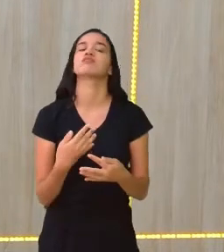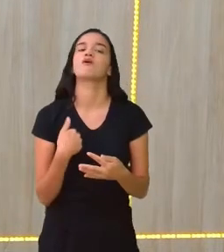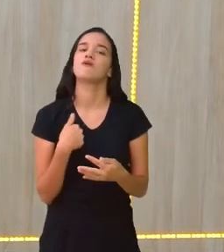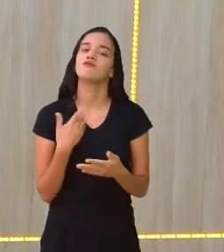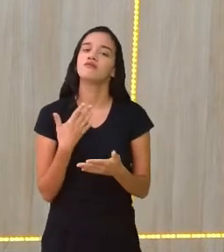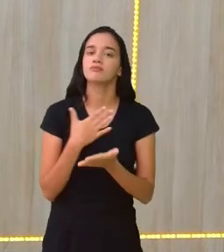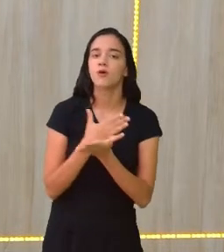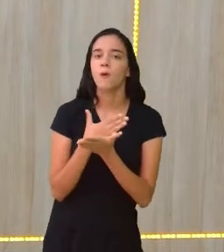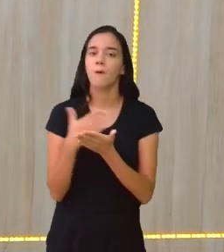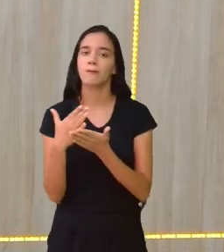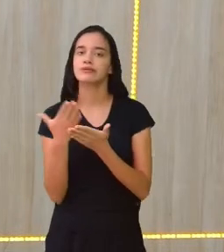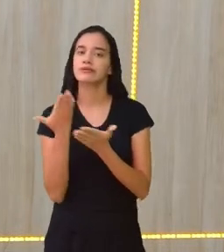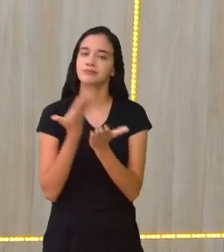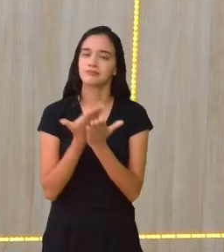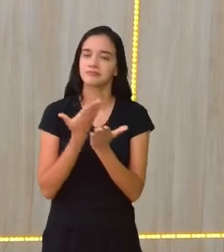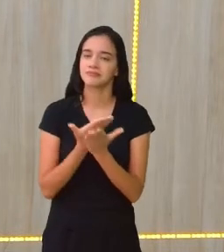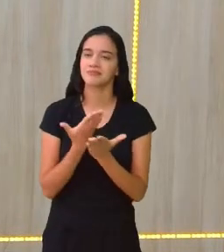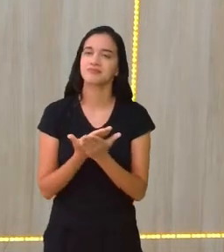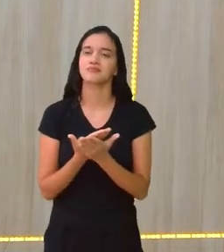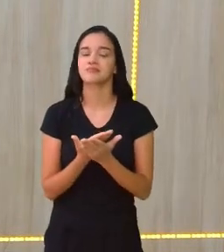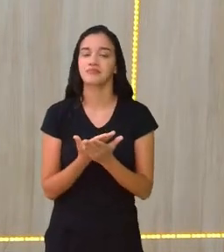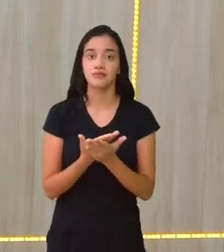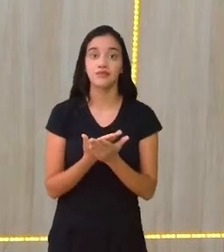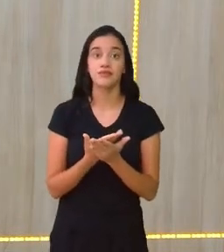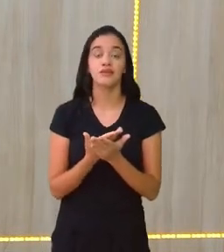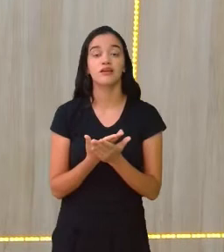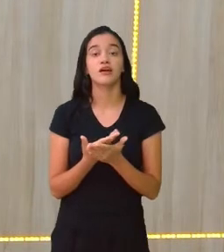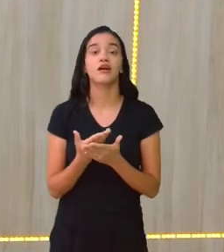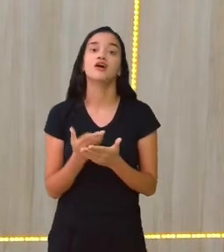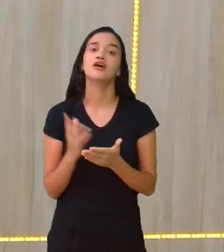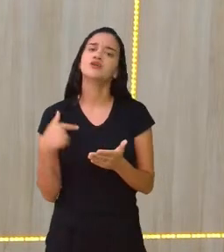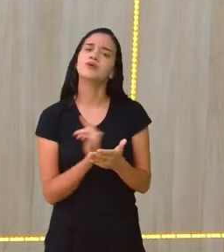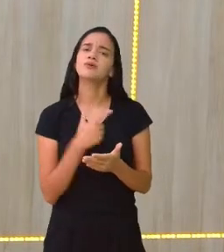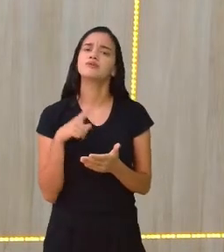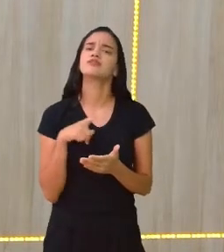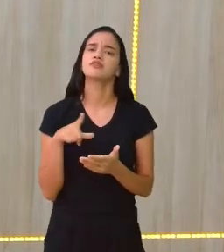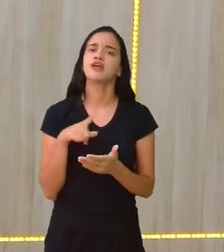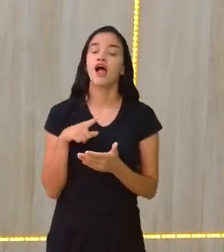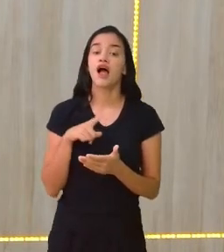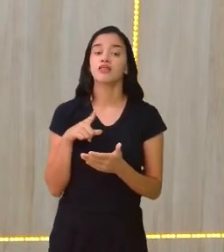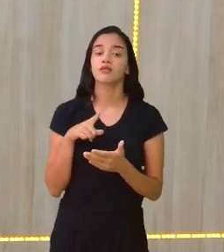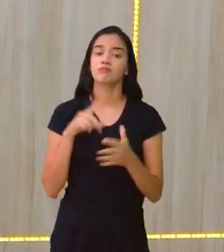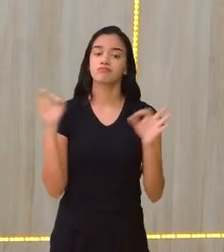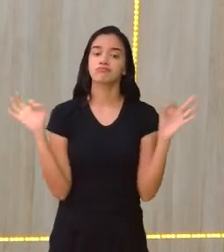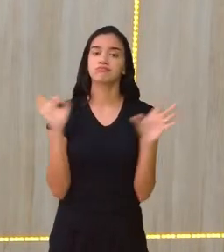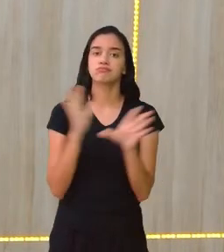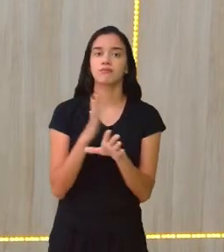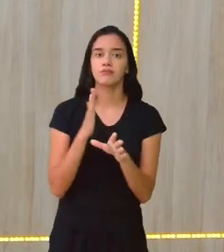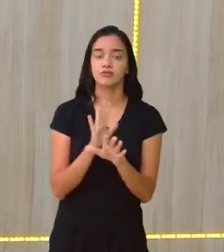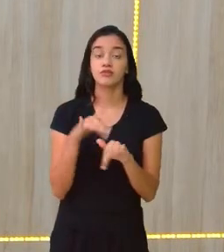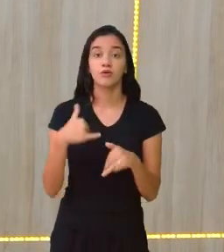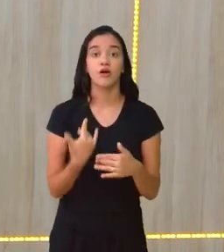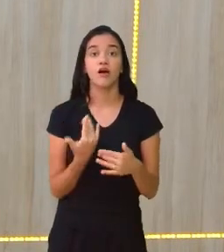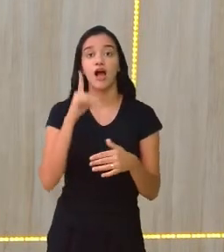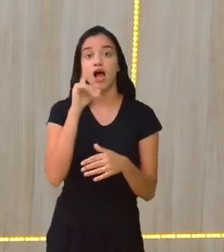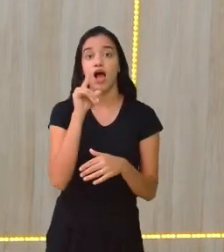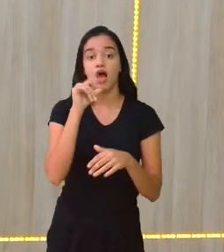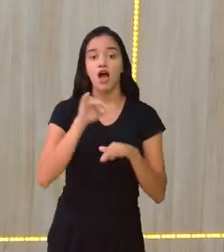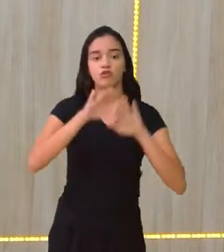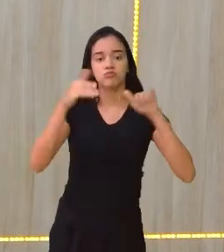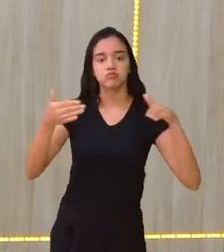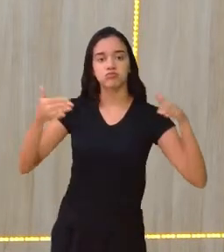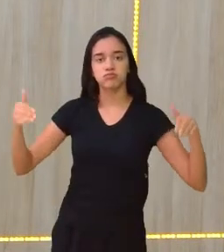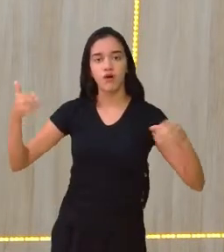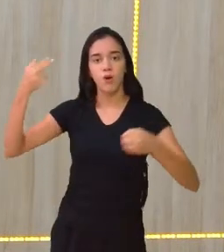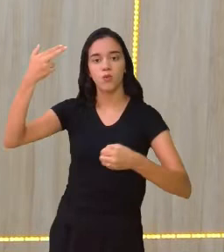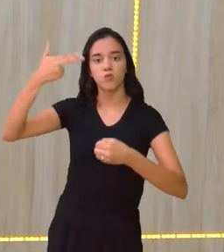começar. Bons estudos, né, prof? Bons Pois estudos. é, então a gente terminou a última aula falando de derramamento de